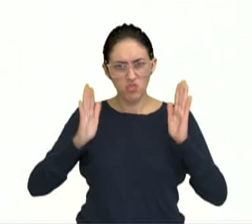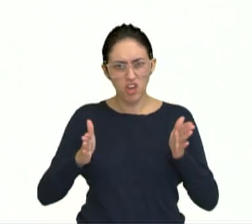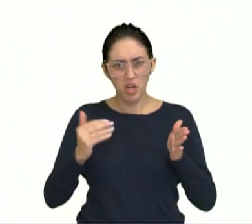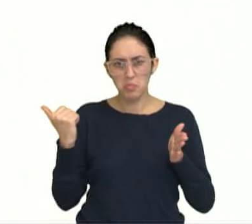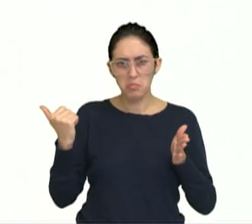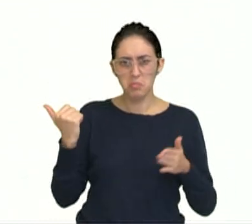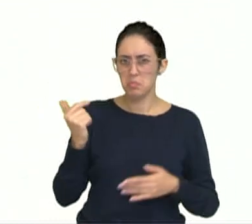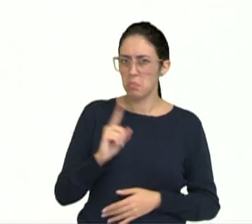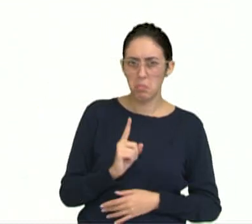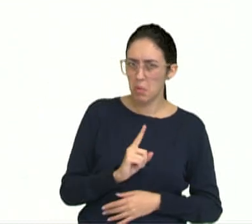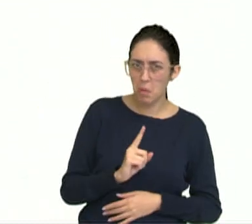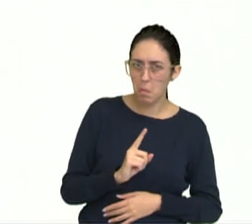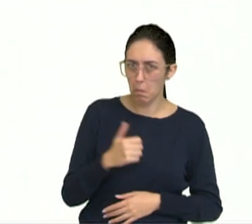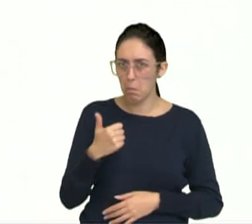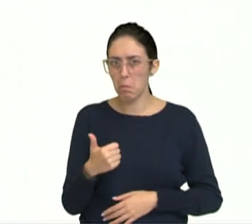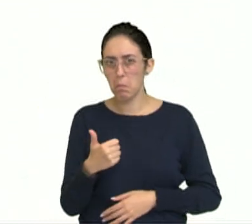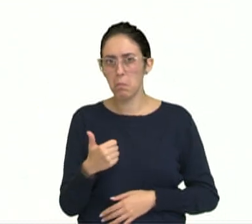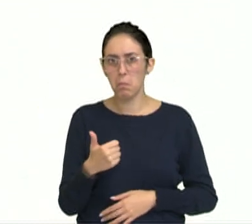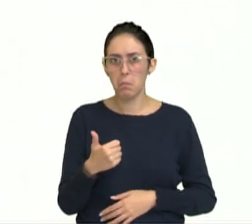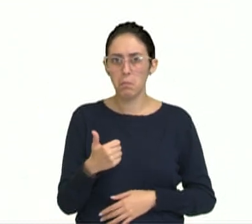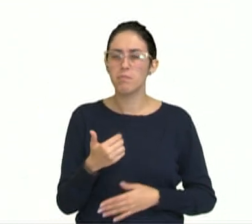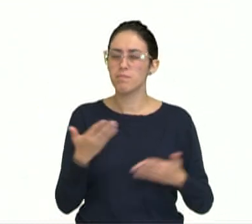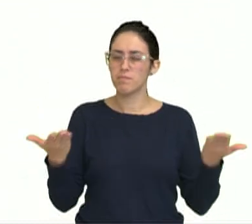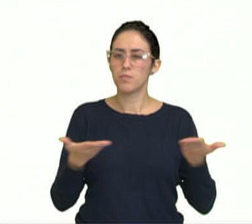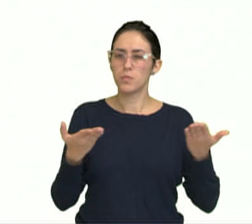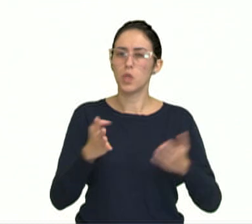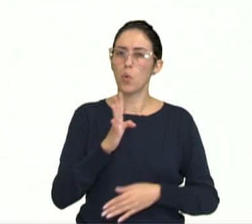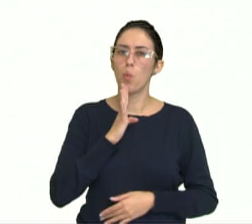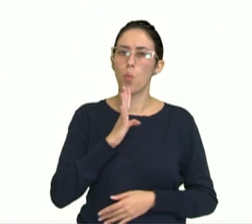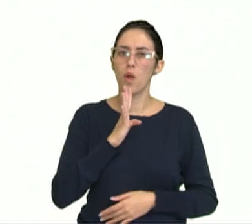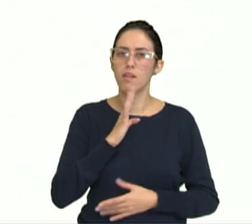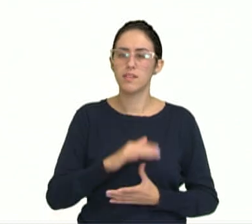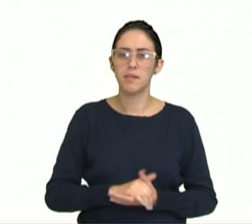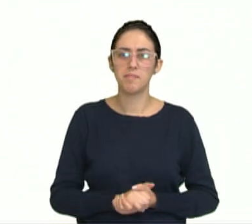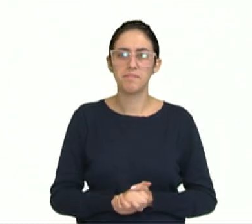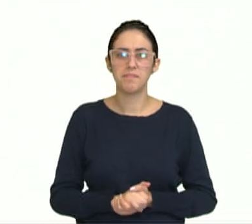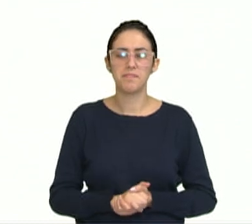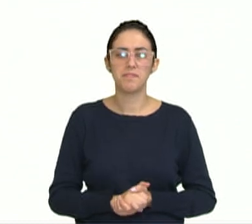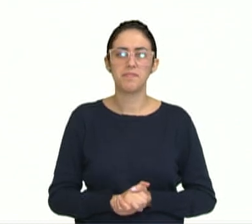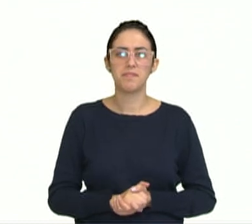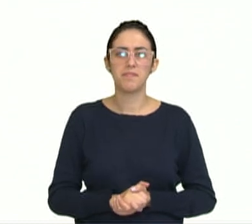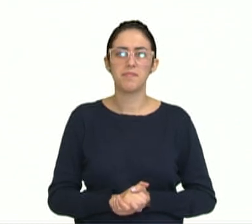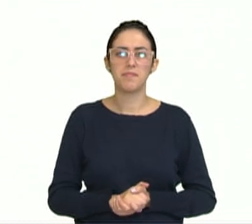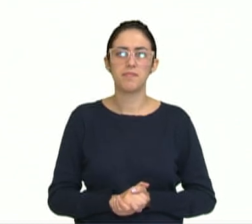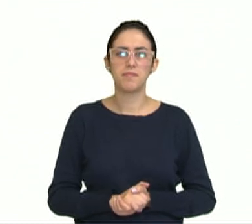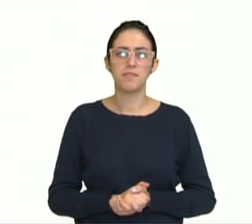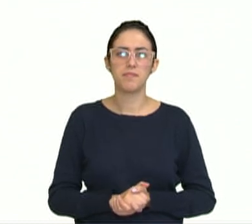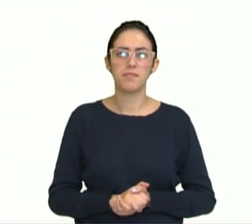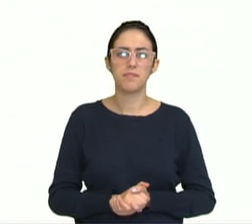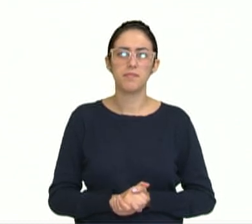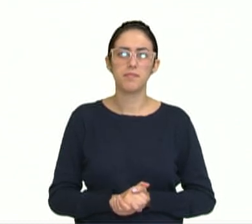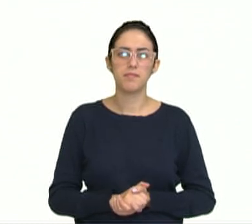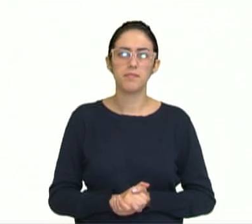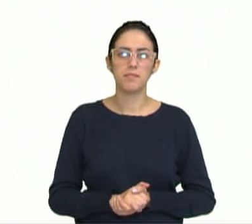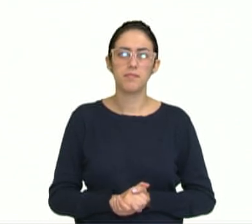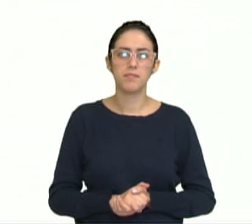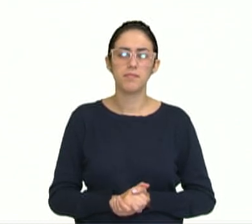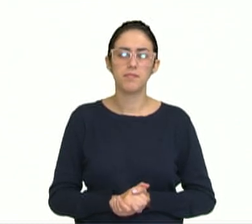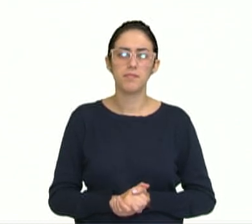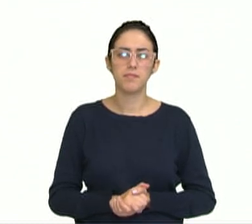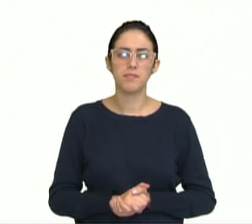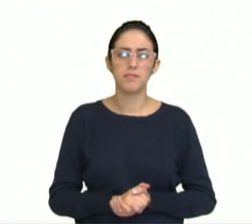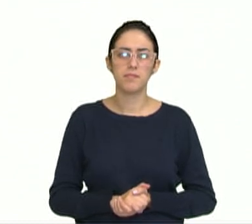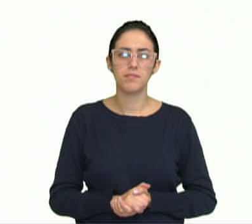Sim? Não? Se não, a gente vai conhecer hoje aqui. And what about Henry VIII? E sobre